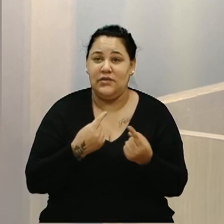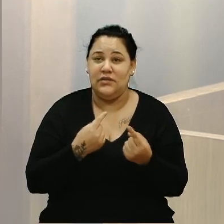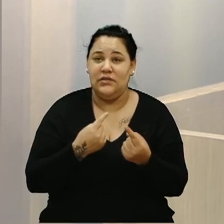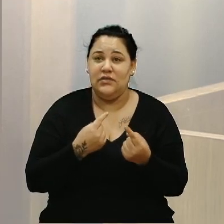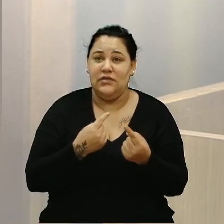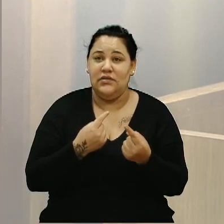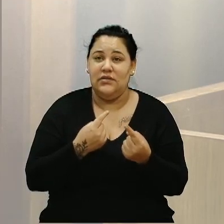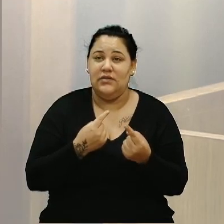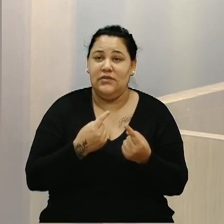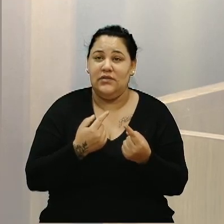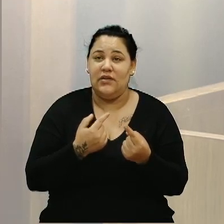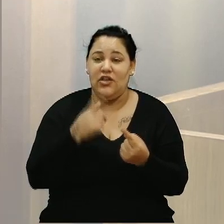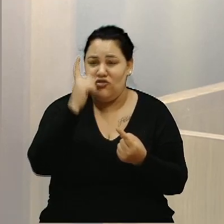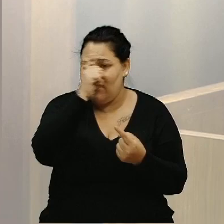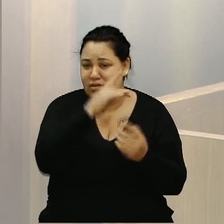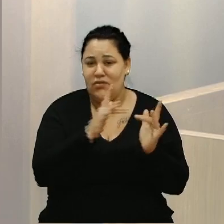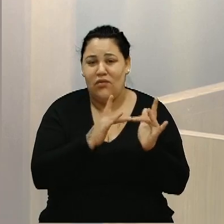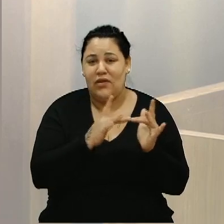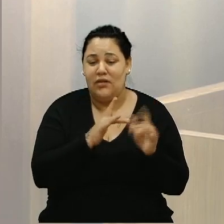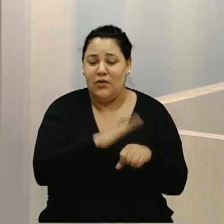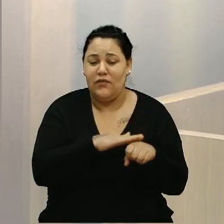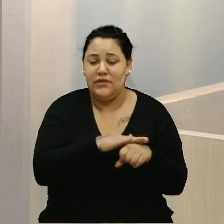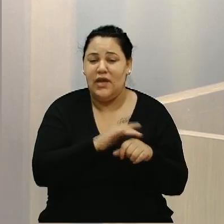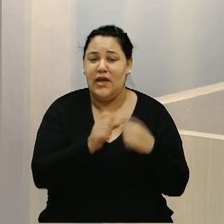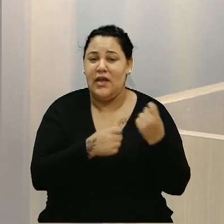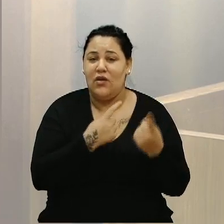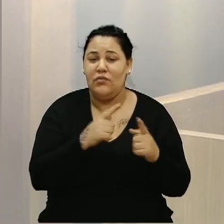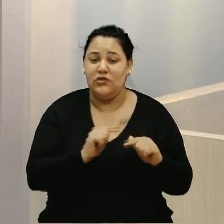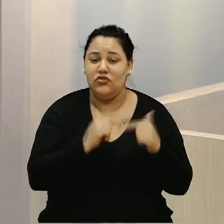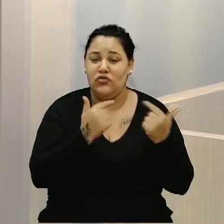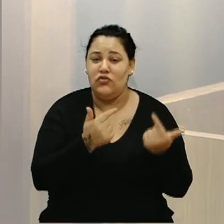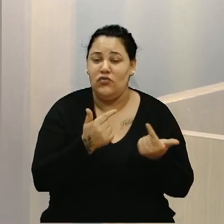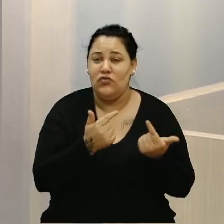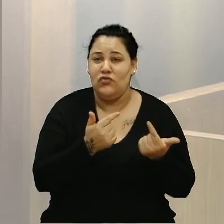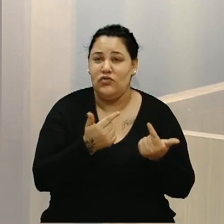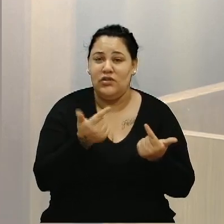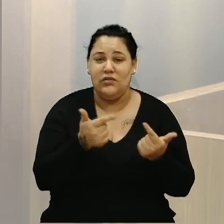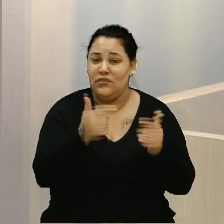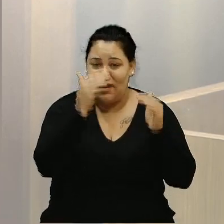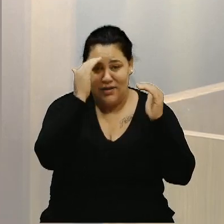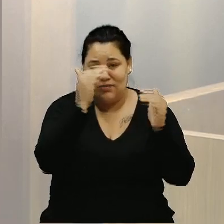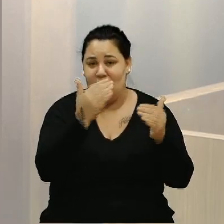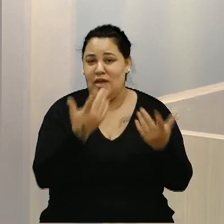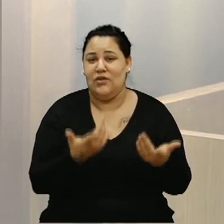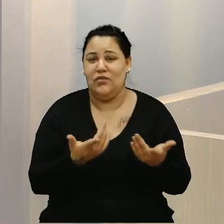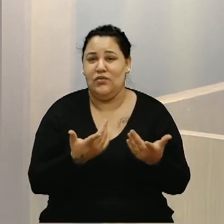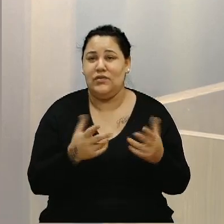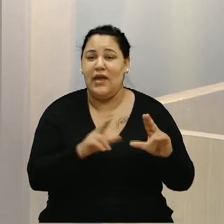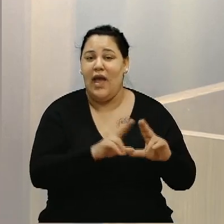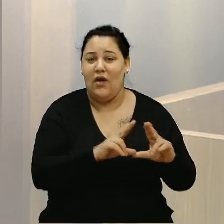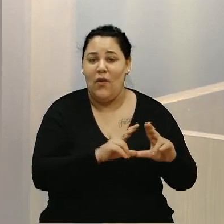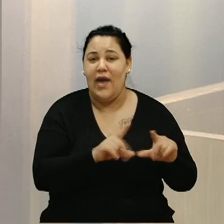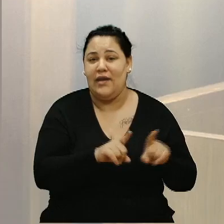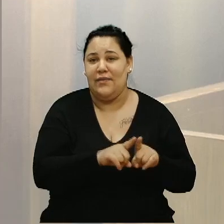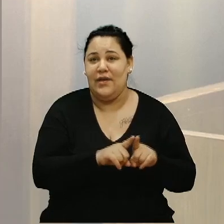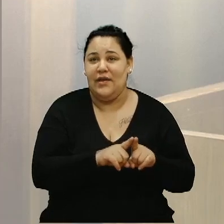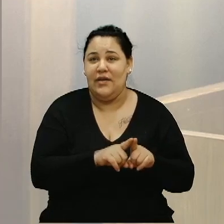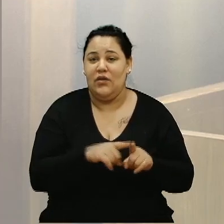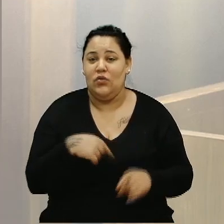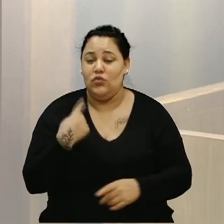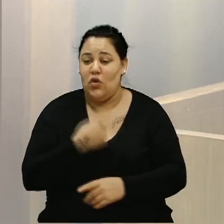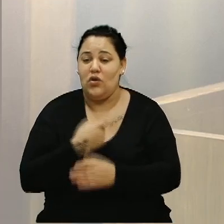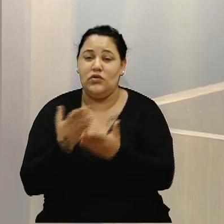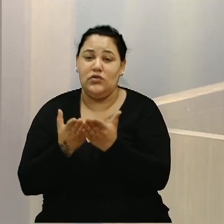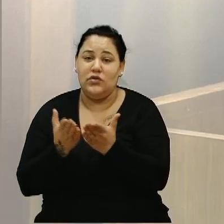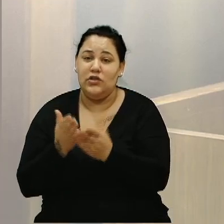intransigência e, inclusive, algumas atitudes de desrespeito por parte da Anhanguera com os nossos estudantes